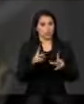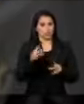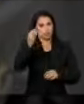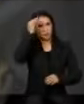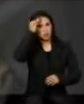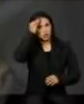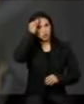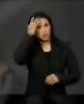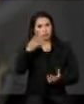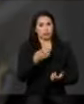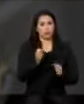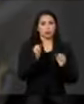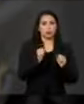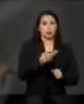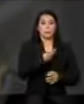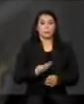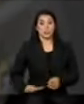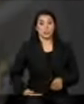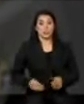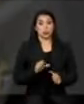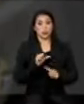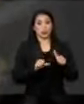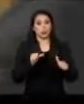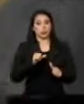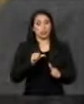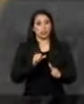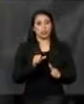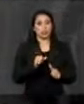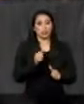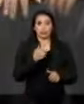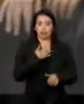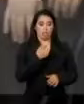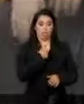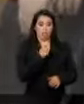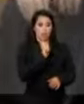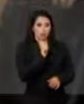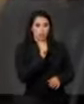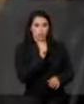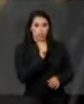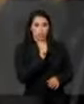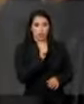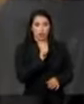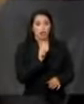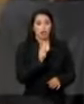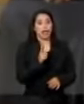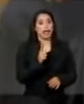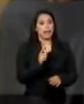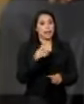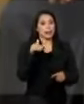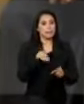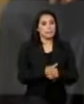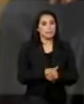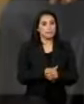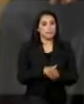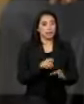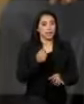diversificado de ministro tal ou tal, estou falando aqui da imprensa, não sou eu que estou dizendo, o julgamento pode acontecer de tal ou de tal